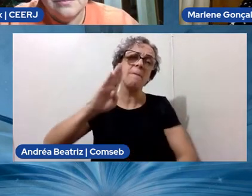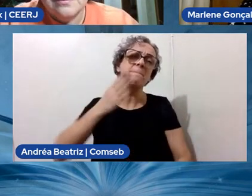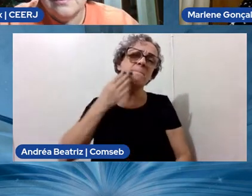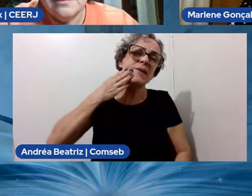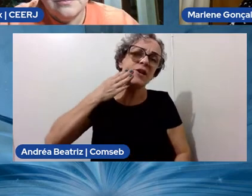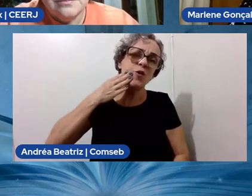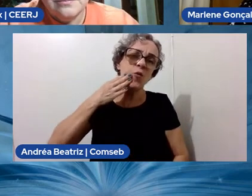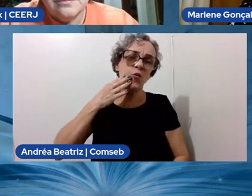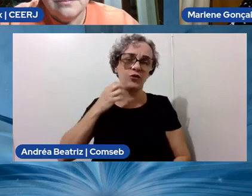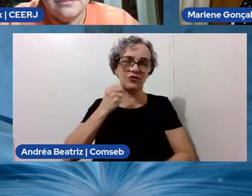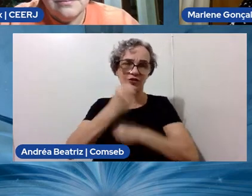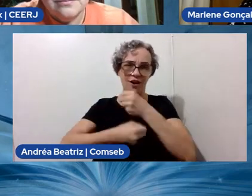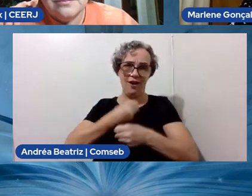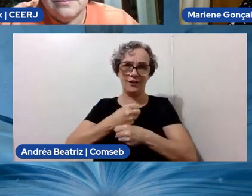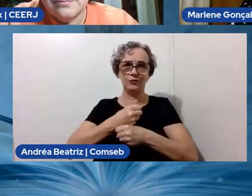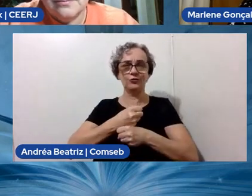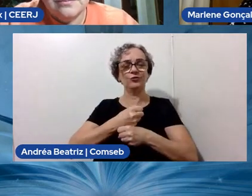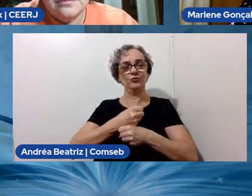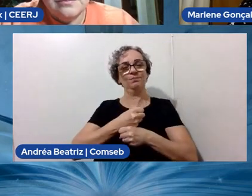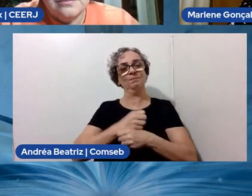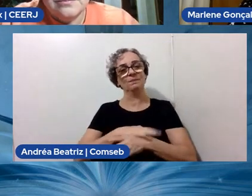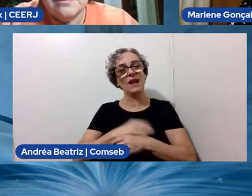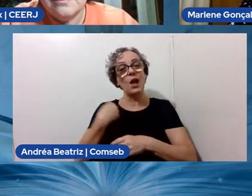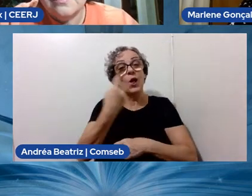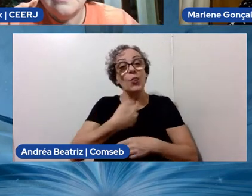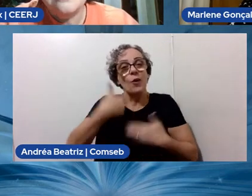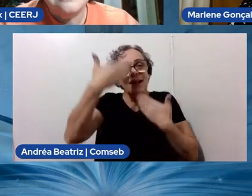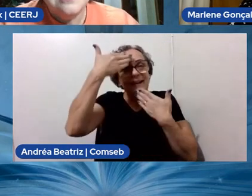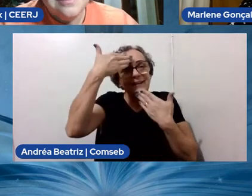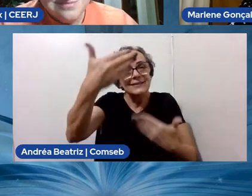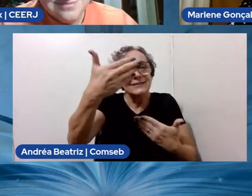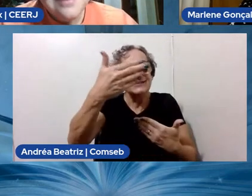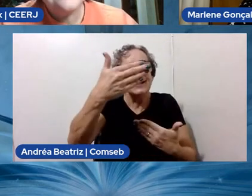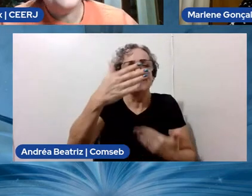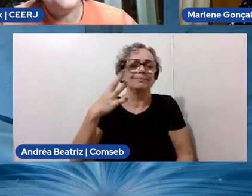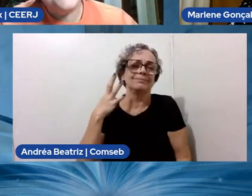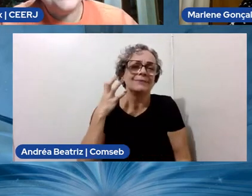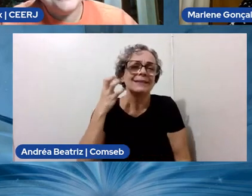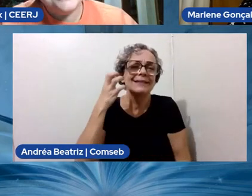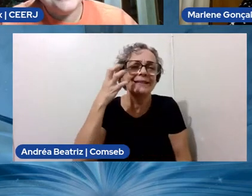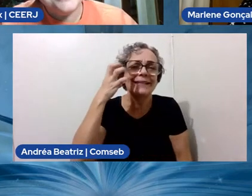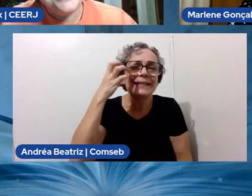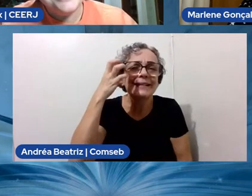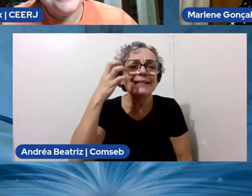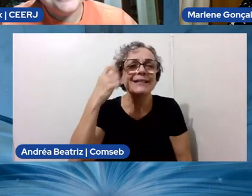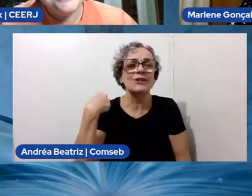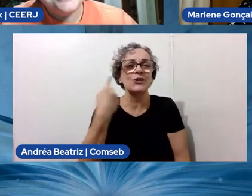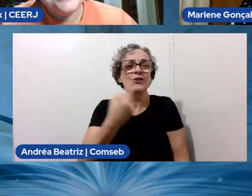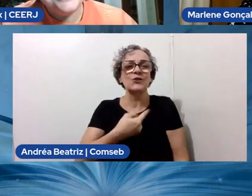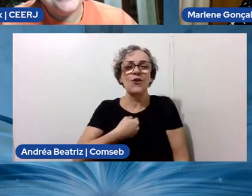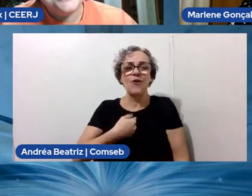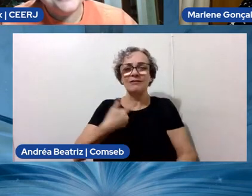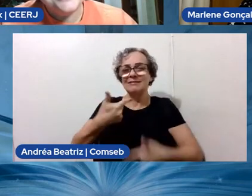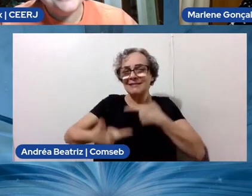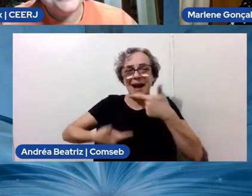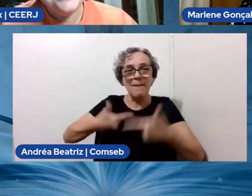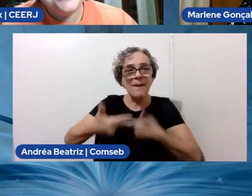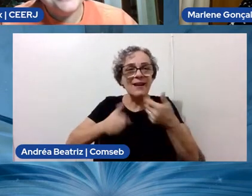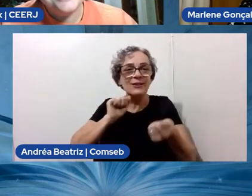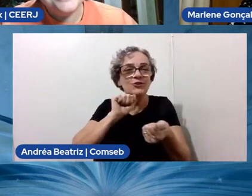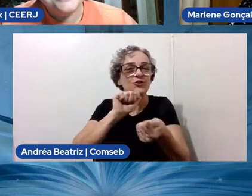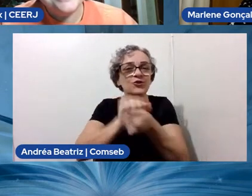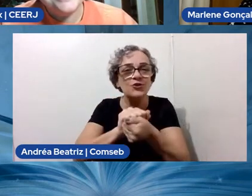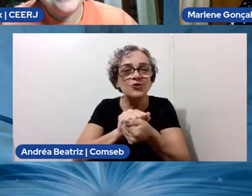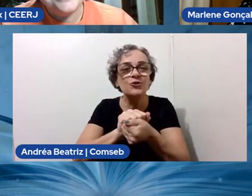nosso agradecimento muito grande, Cris, não é? Que sempre está aí nos trabalhando junto aqui no